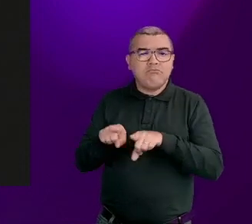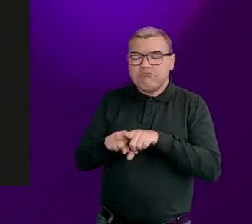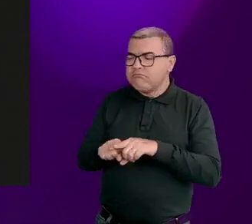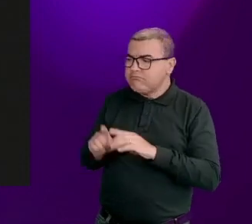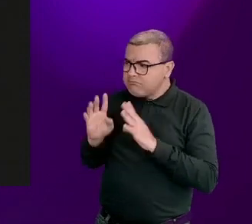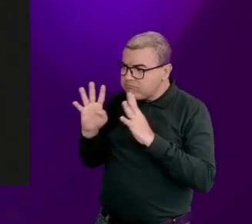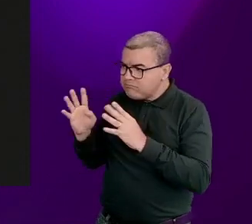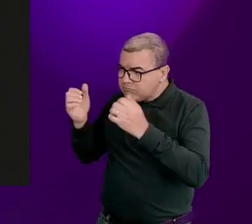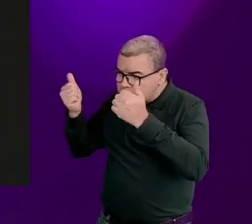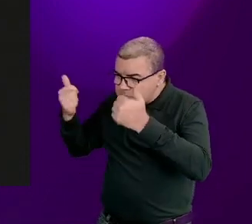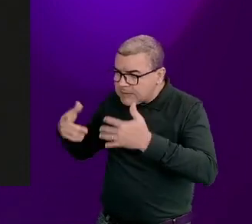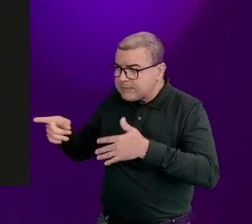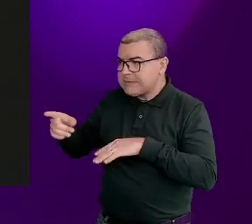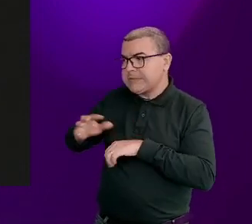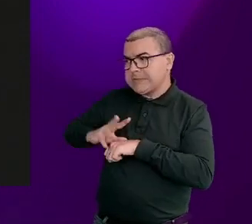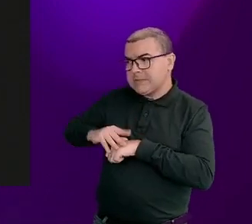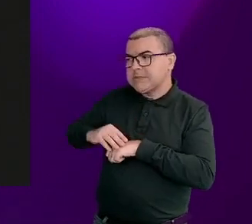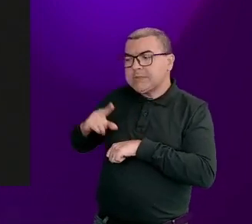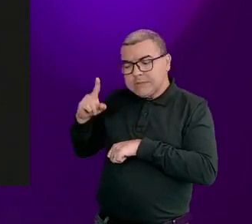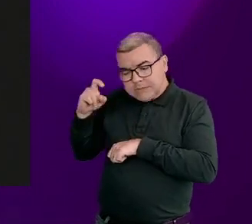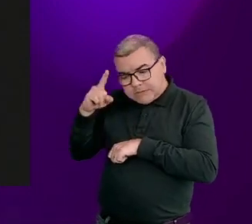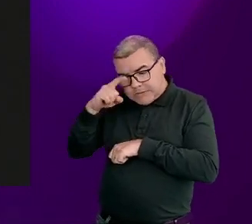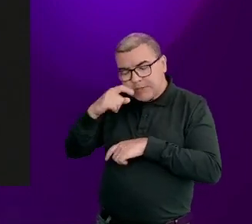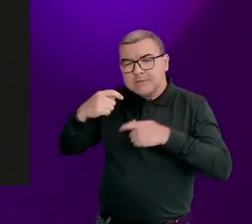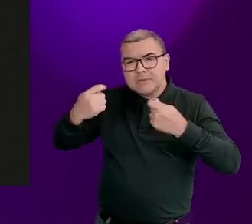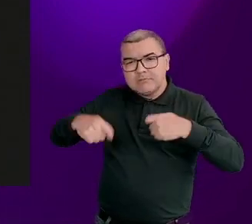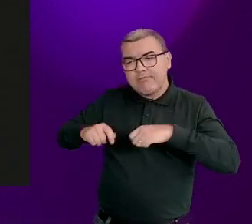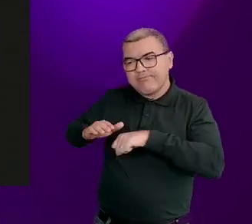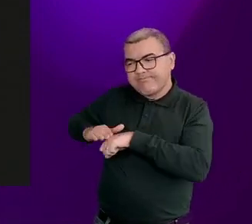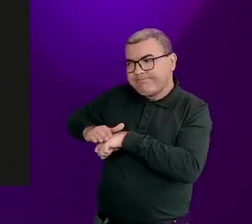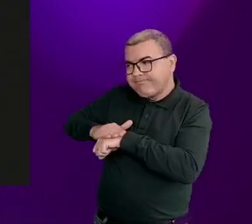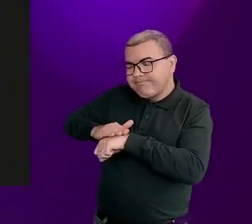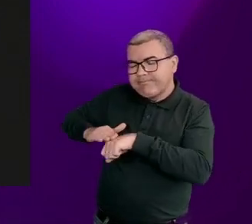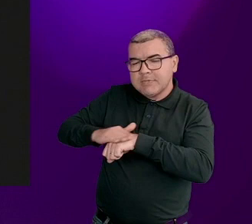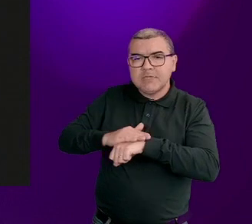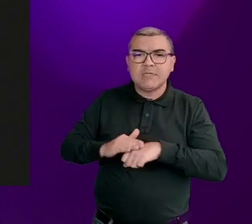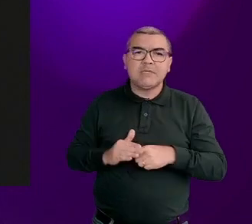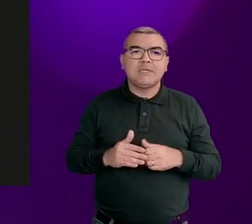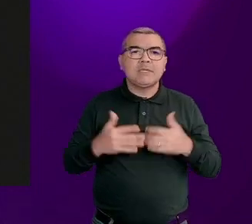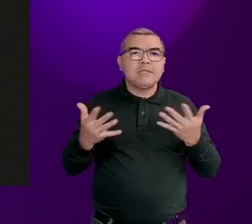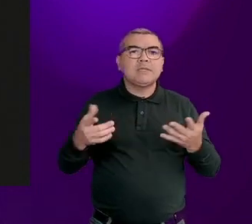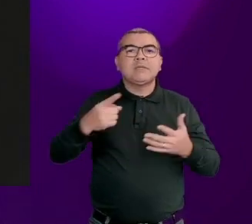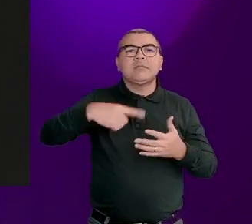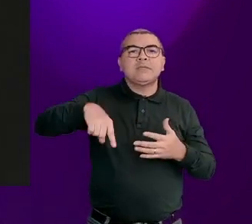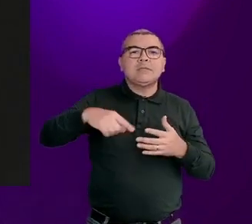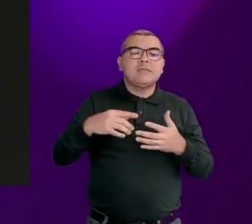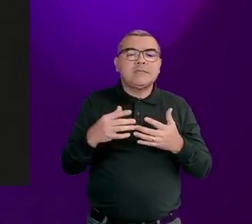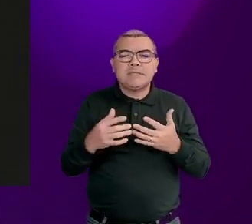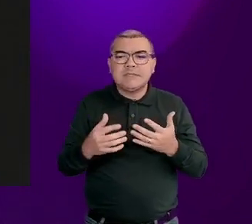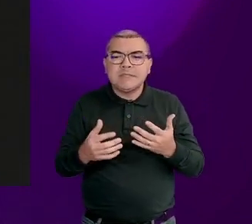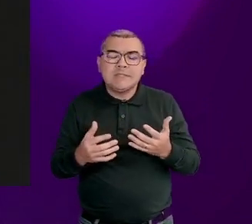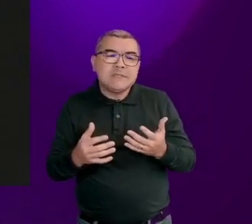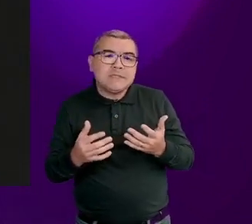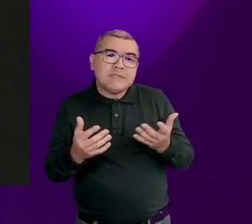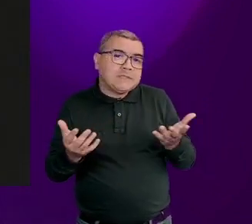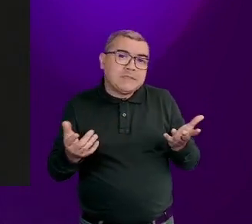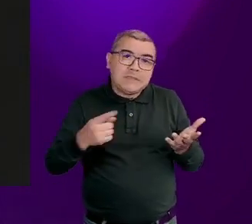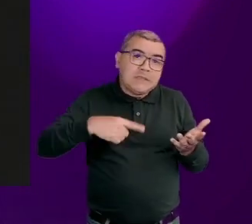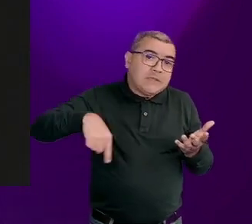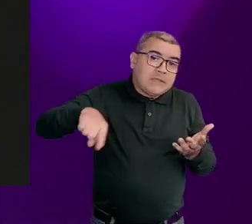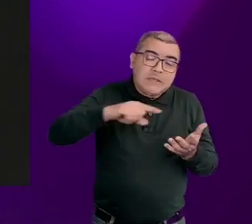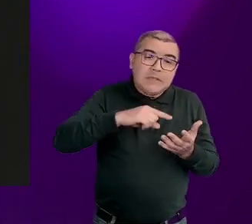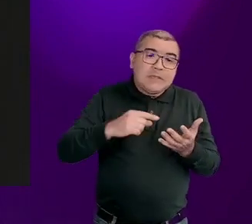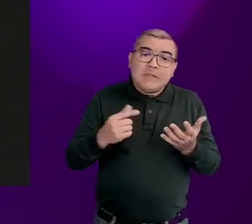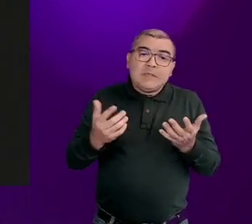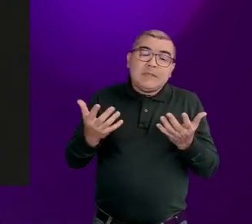é difícil, né, que nem o Arnaldo diz para o paciente, ele tem que entender que ele é maluco, né, enfim, nós todos somos